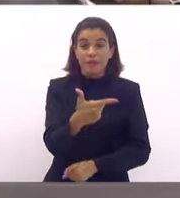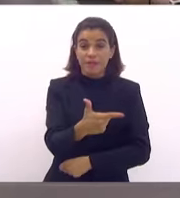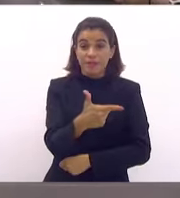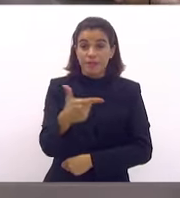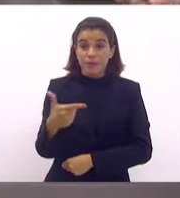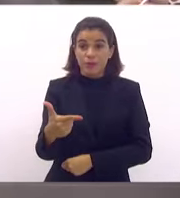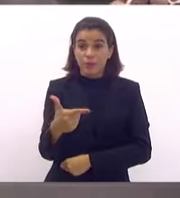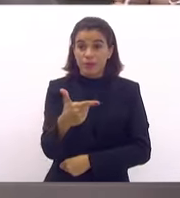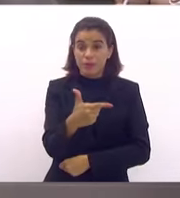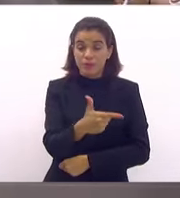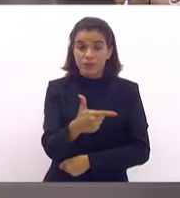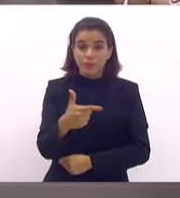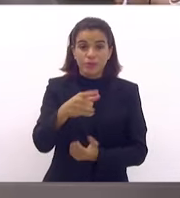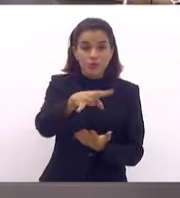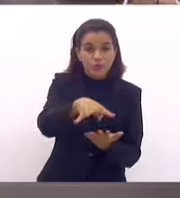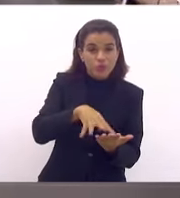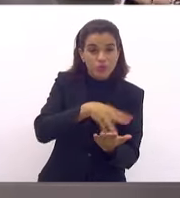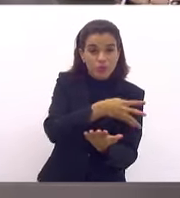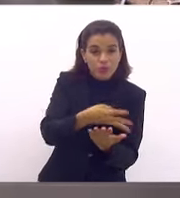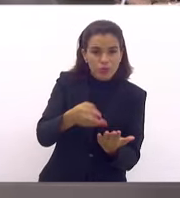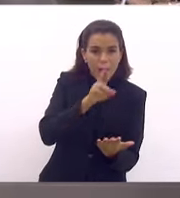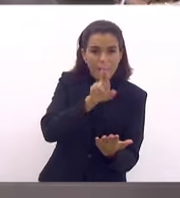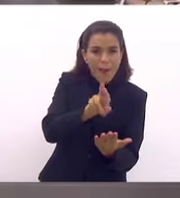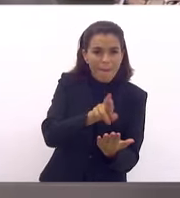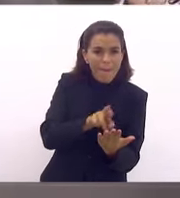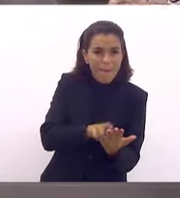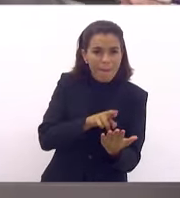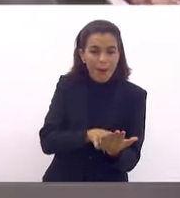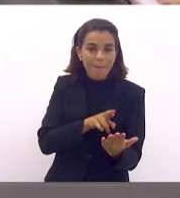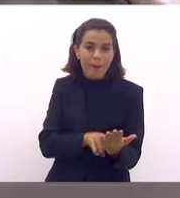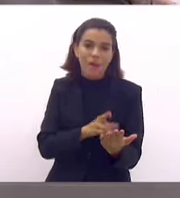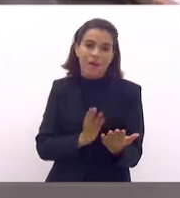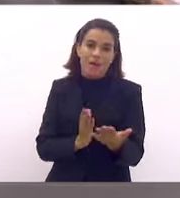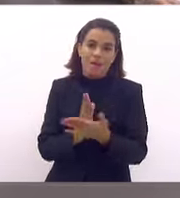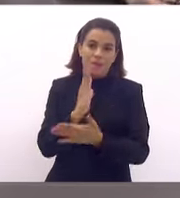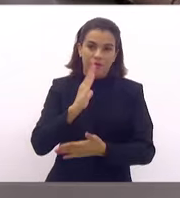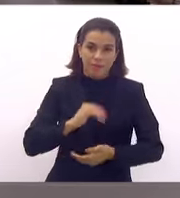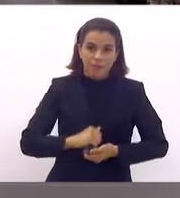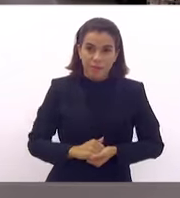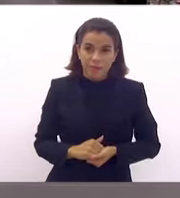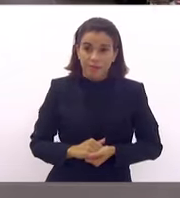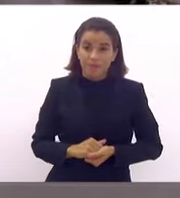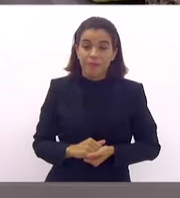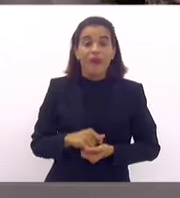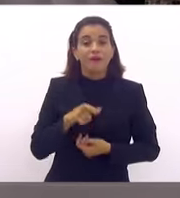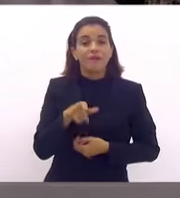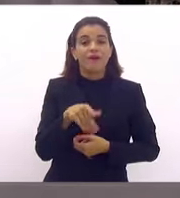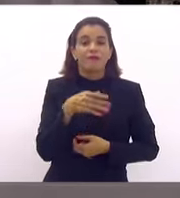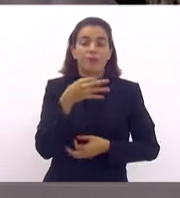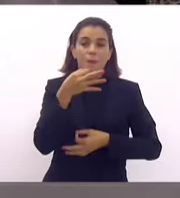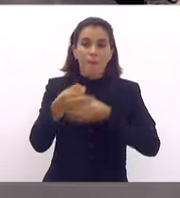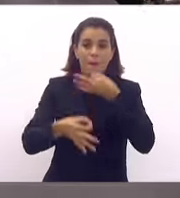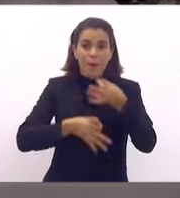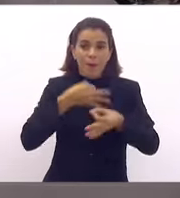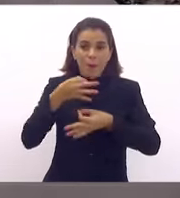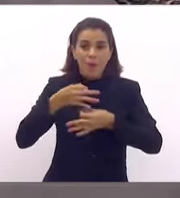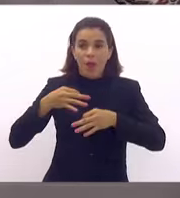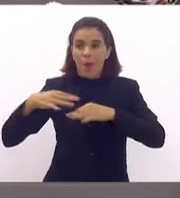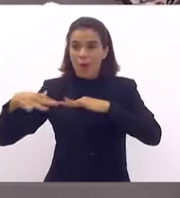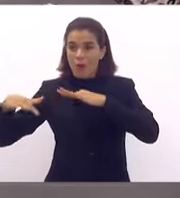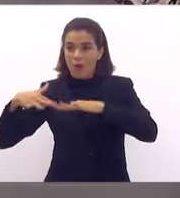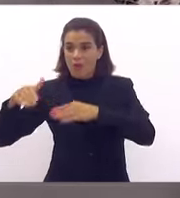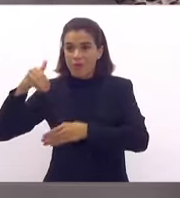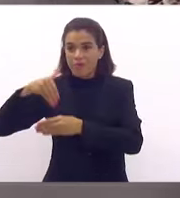22 súmulas aprovadas, e aí não vai nenhuma referência sugestiva ao movimento eleitoral